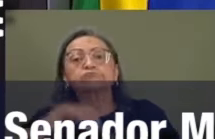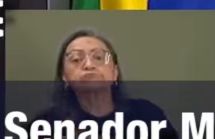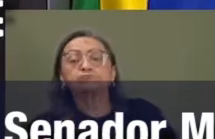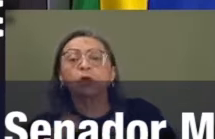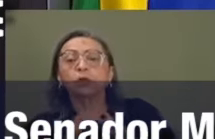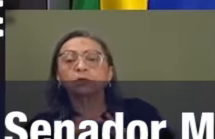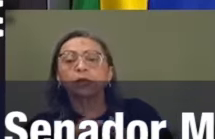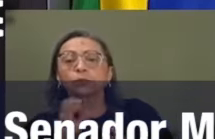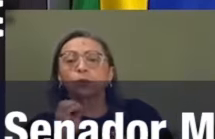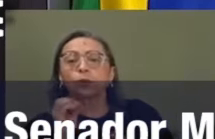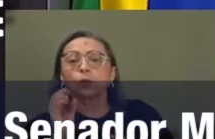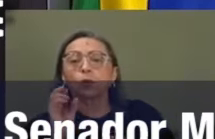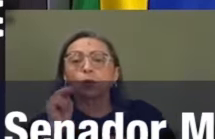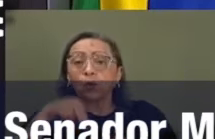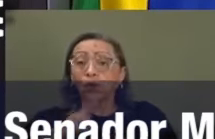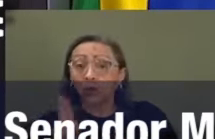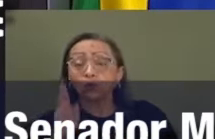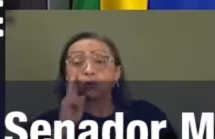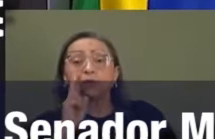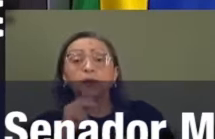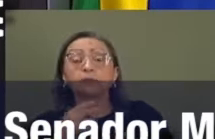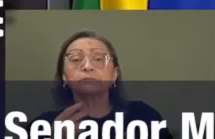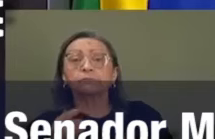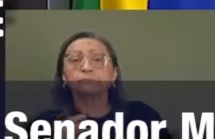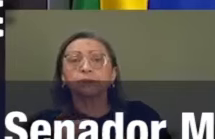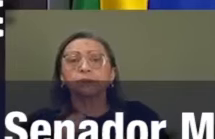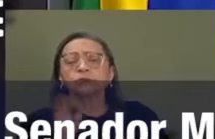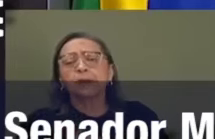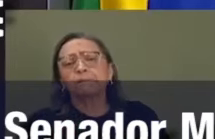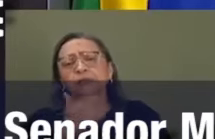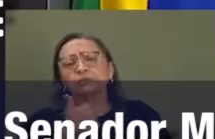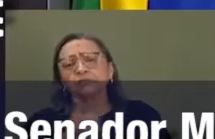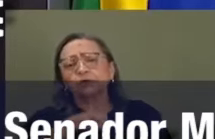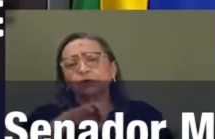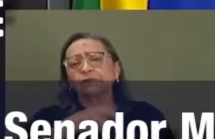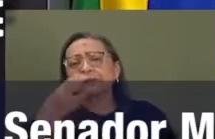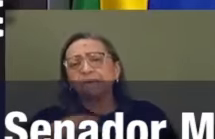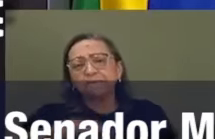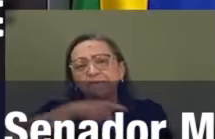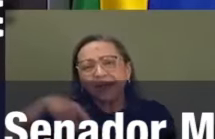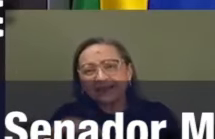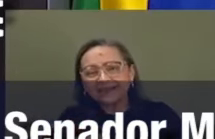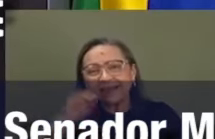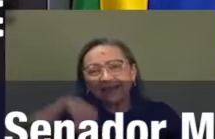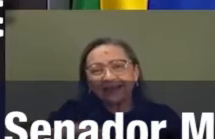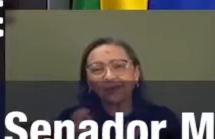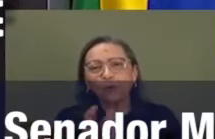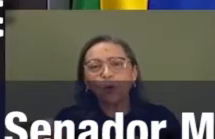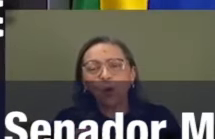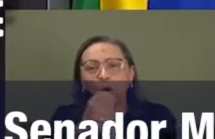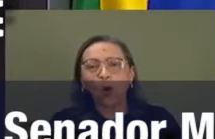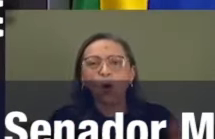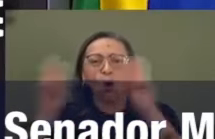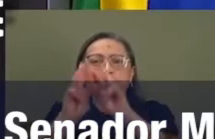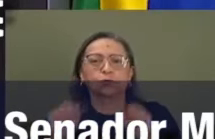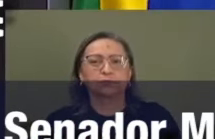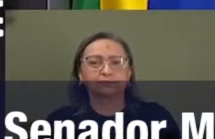porque na ONU já passa para 193 países signatários. E como